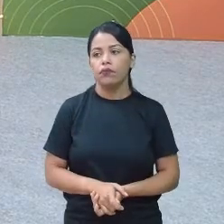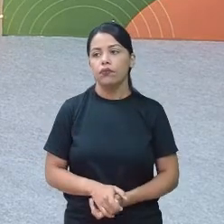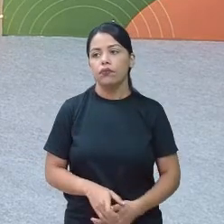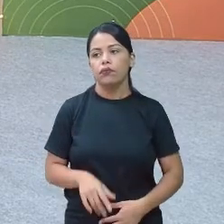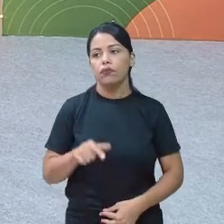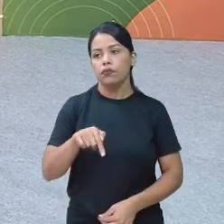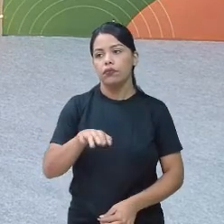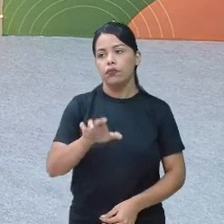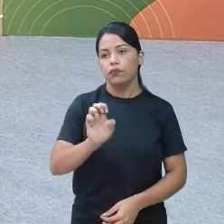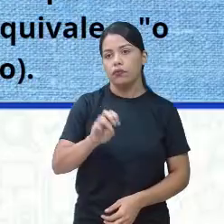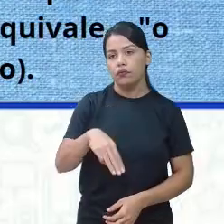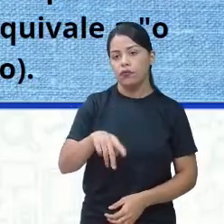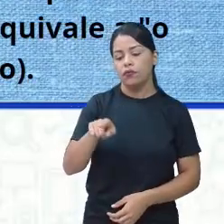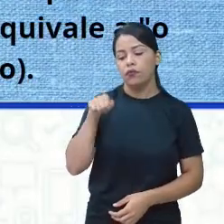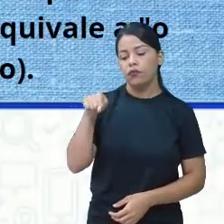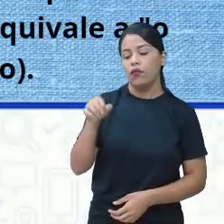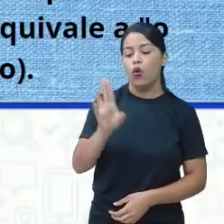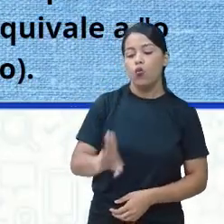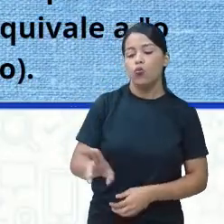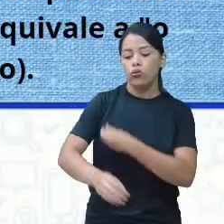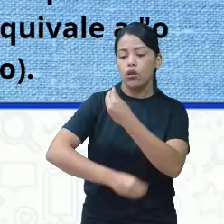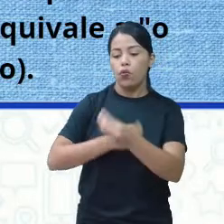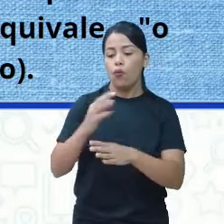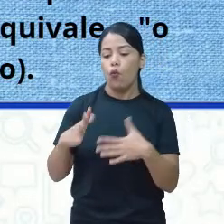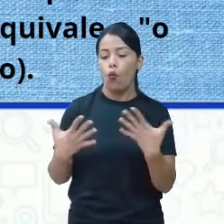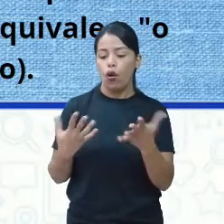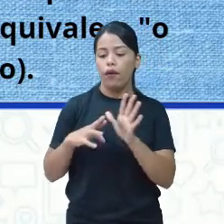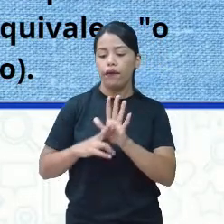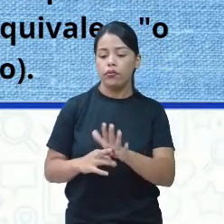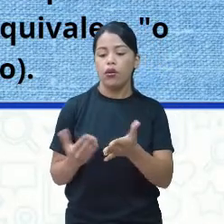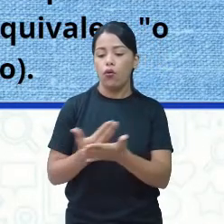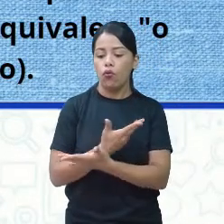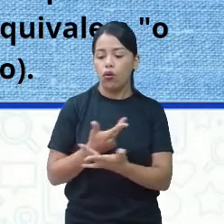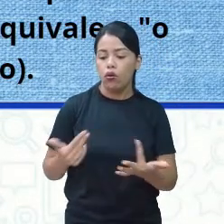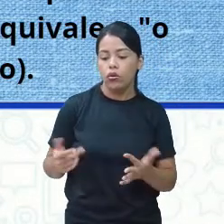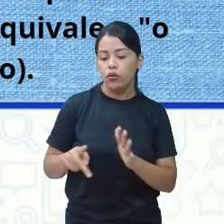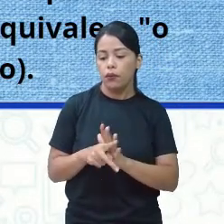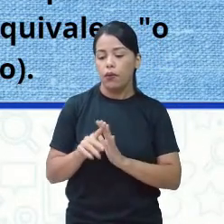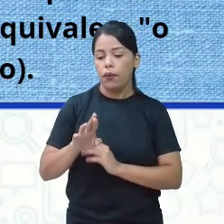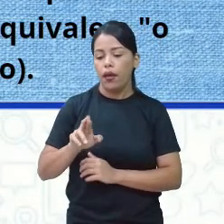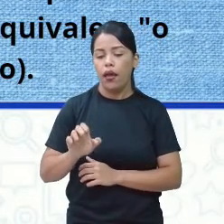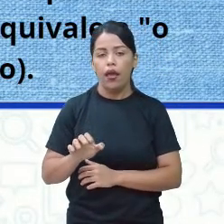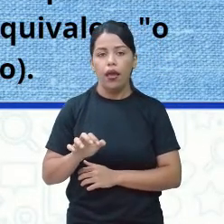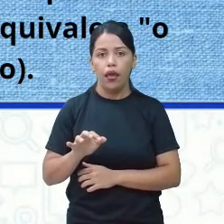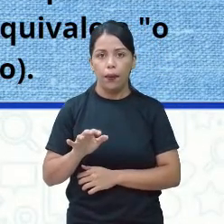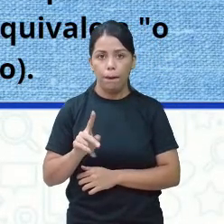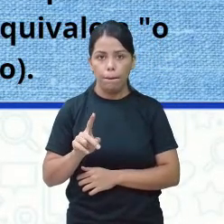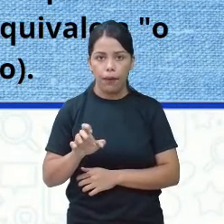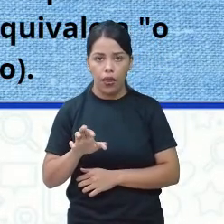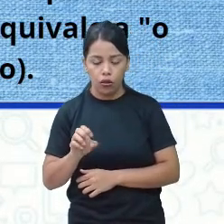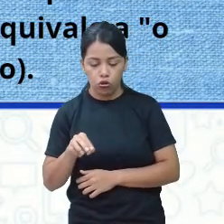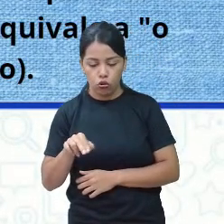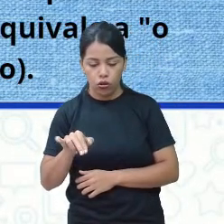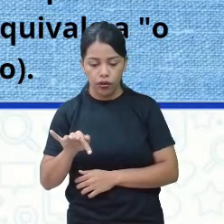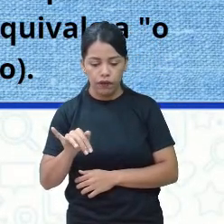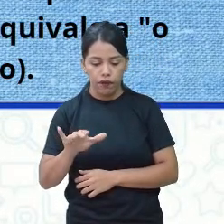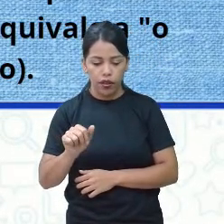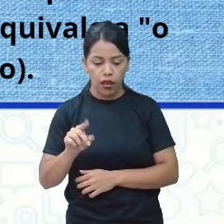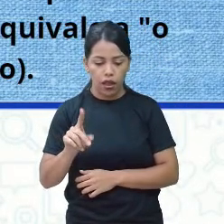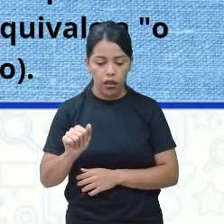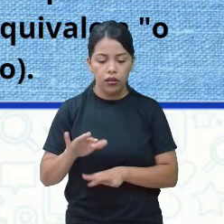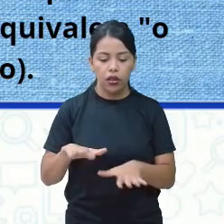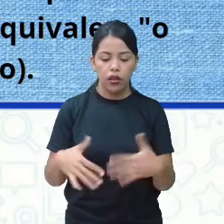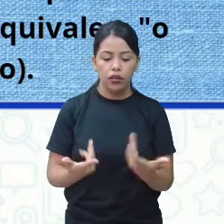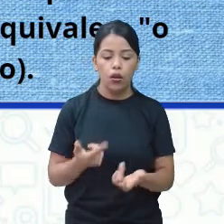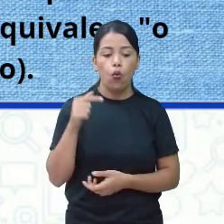pronome quem? Ele é empregado com referência à pessoa ou alguma coisa personificada, que eu já falei aqui, né? Então, vamos para outro exemplo. O